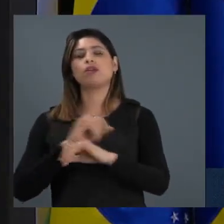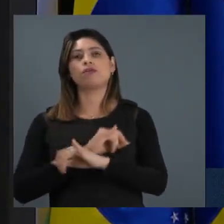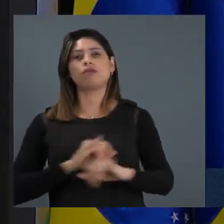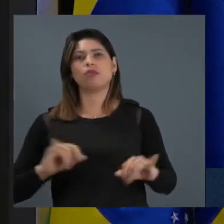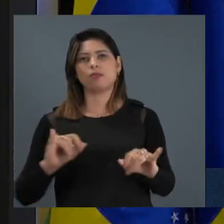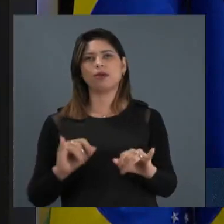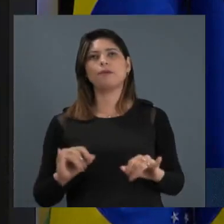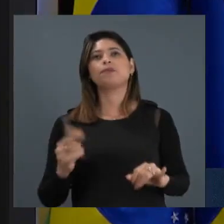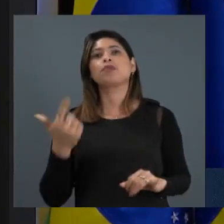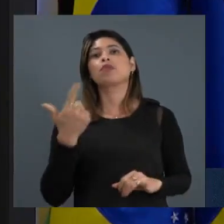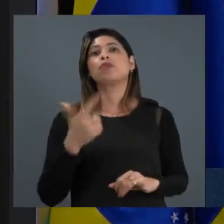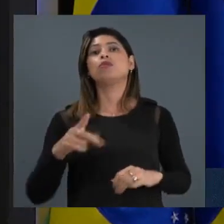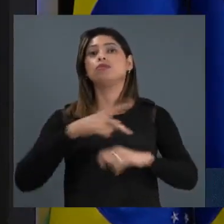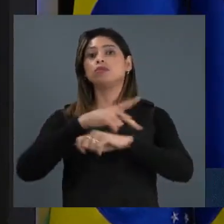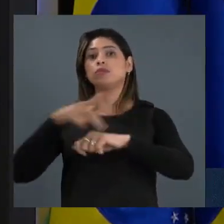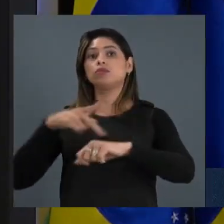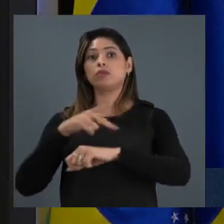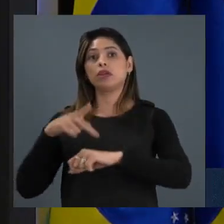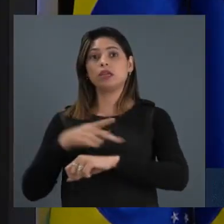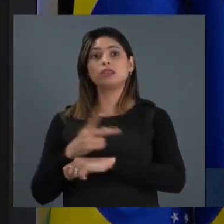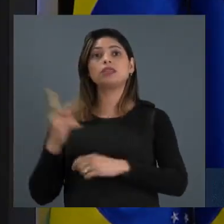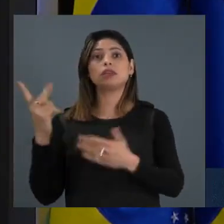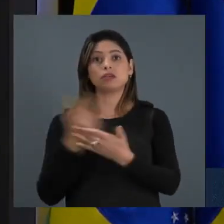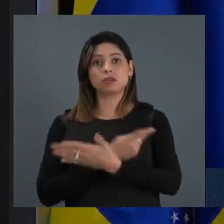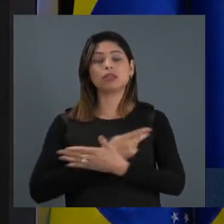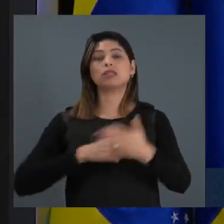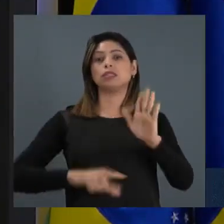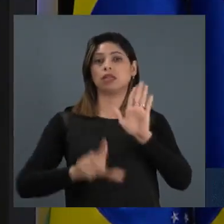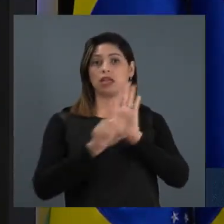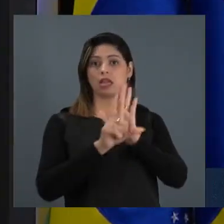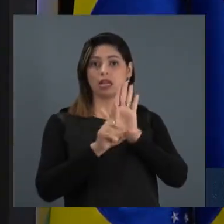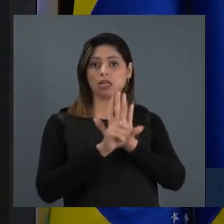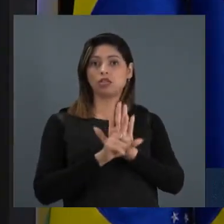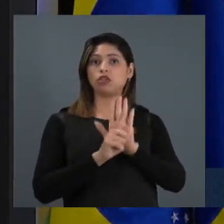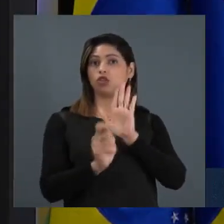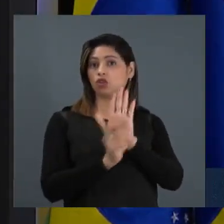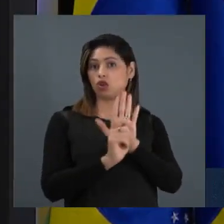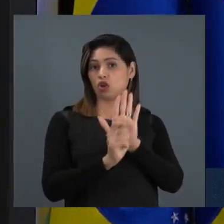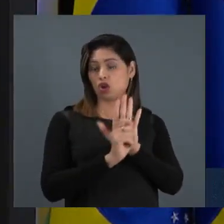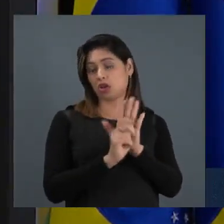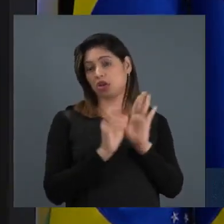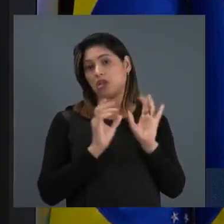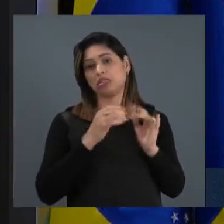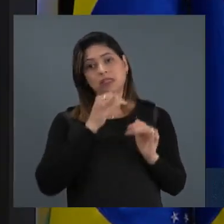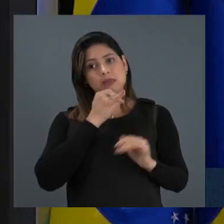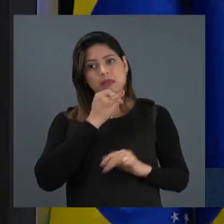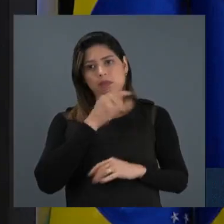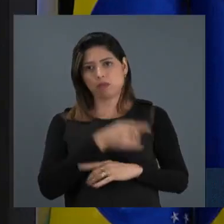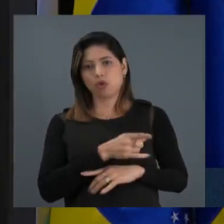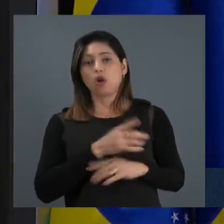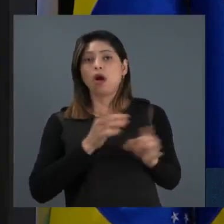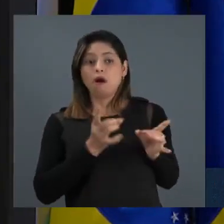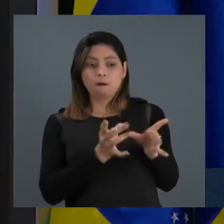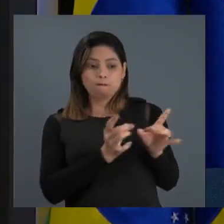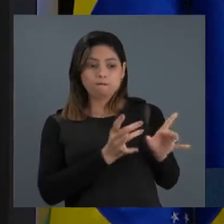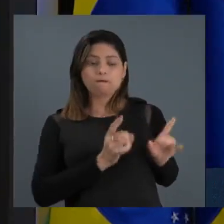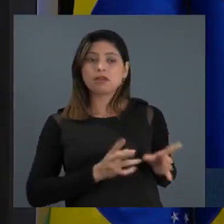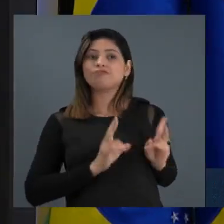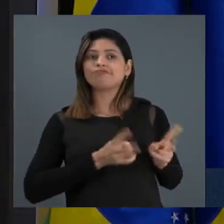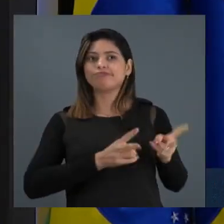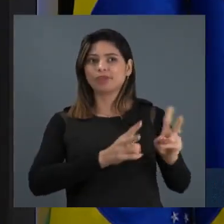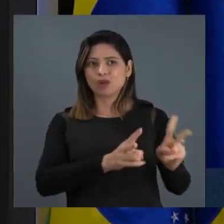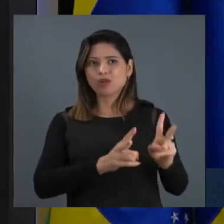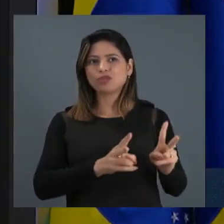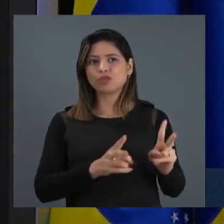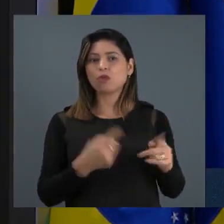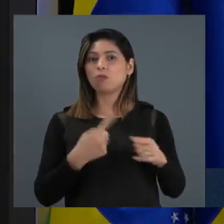com os países que, por exemplo, legalizam as drogas, como a maconha. O tráfico continua existindo com a vantagem de não pagar